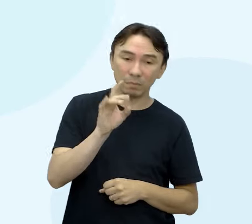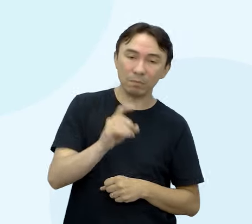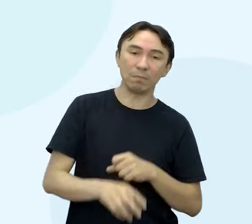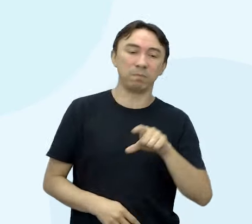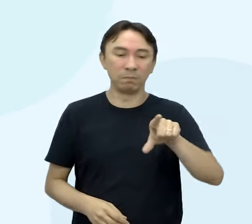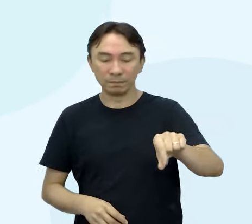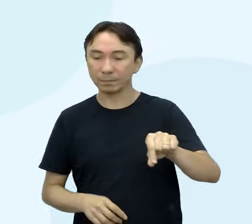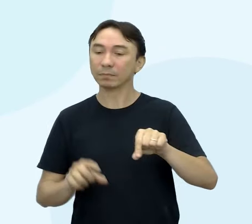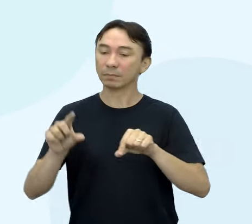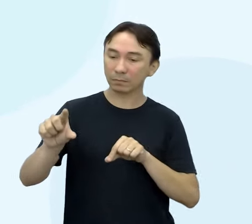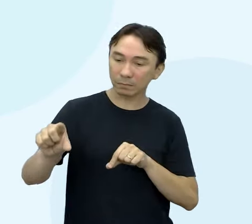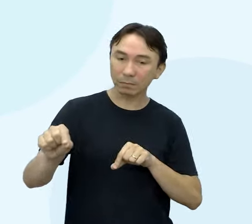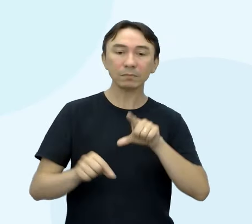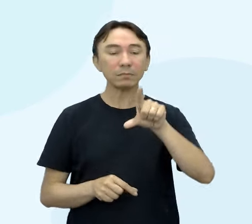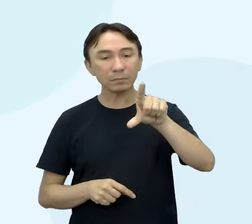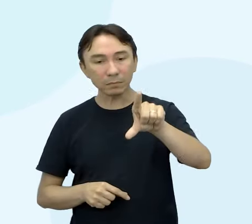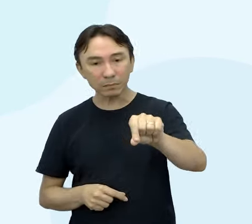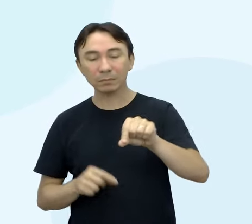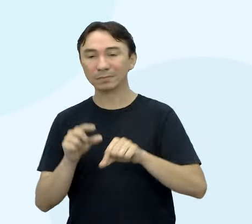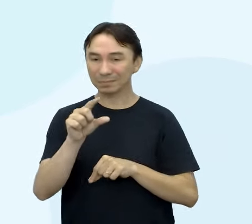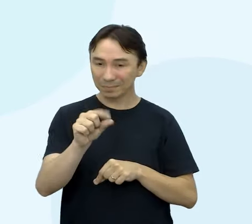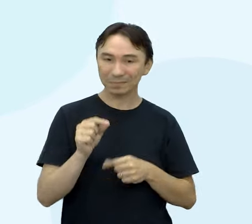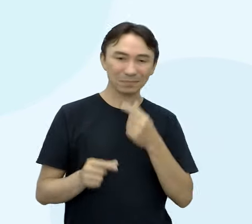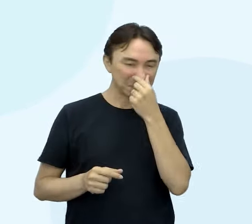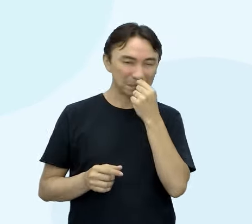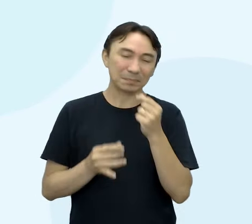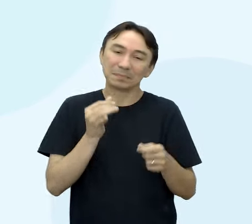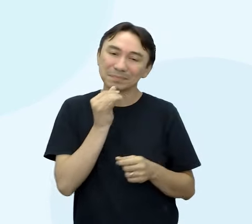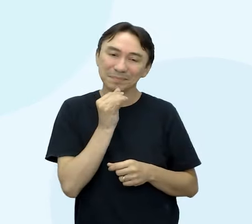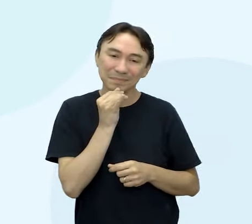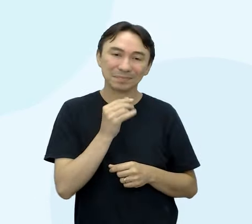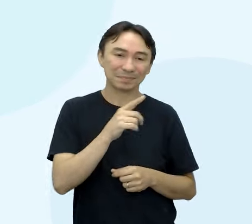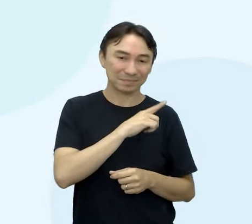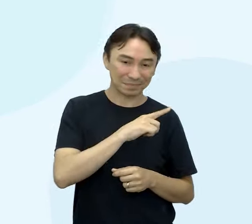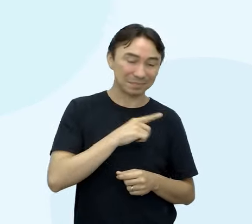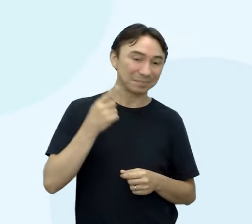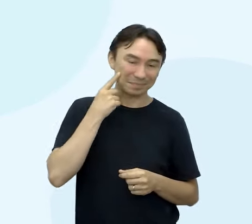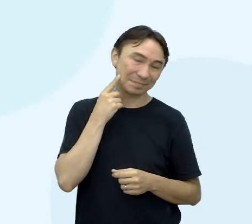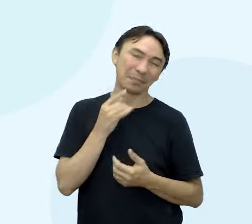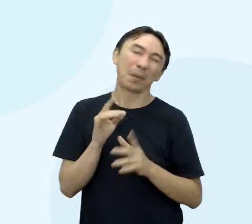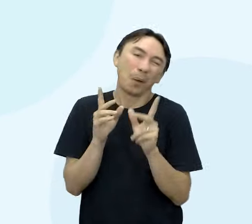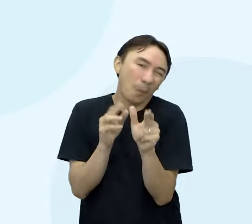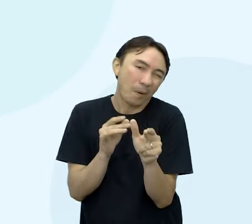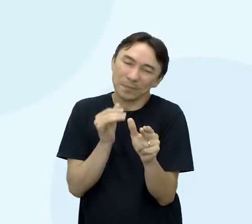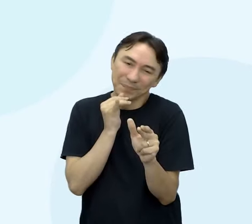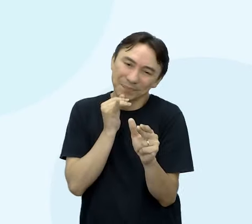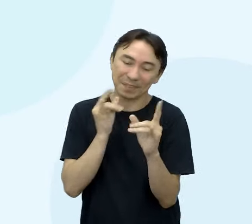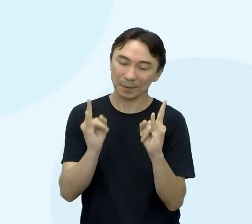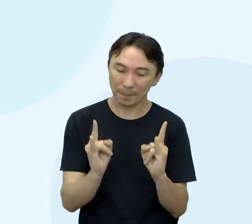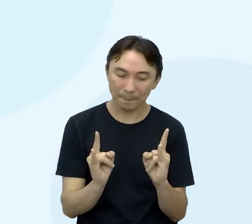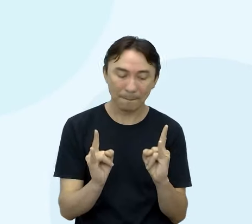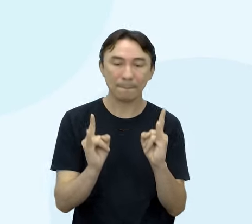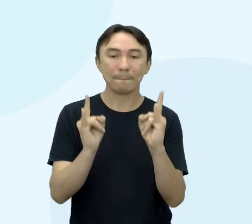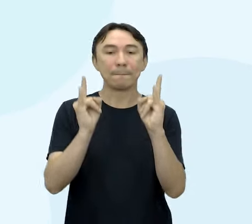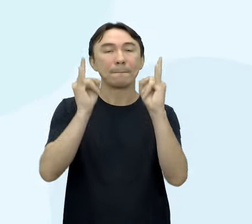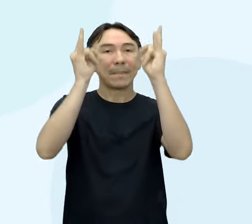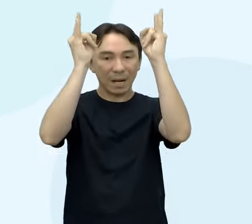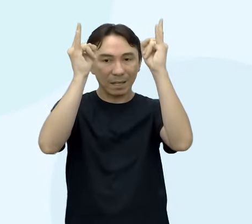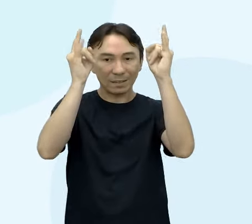uma amostra. Pode dizer que agora eu coloquei uma imagem como se fosse um prédio, né? Uma parede de um prédio. Por quê? Porque eu tô pensando em parte da